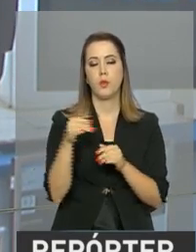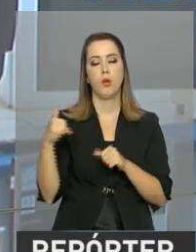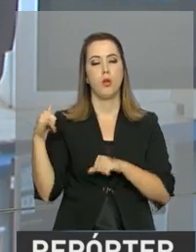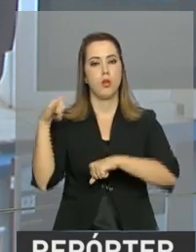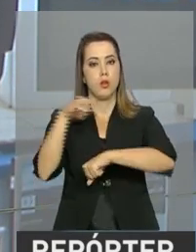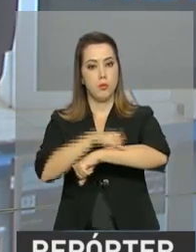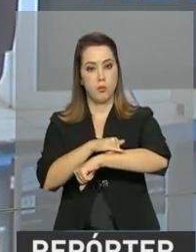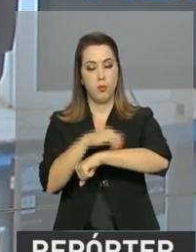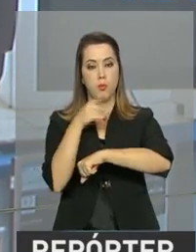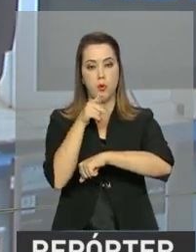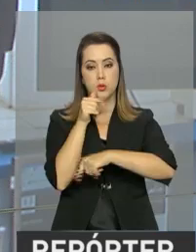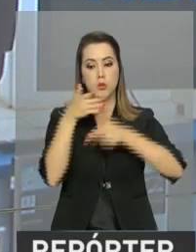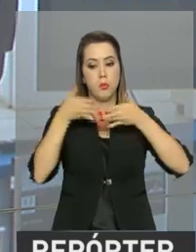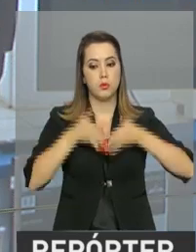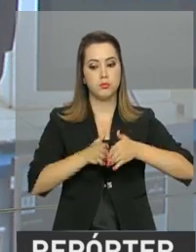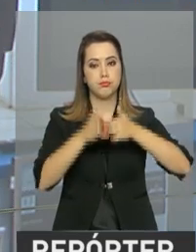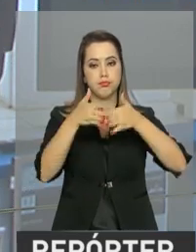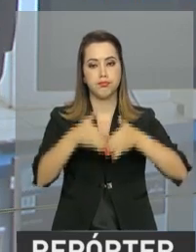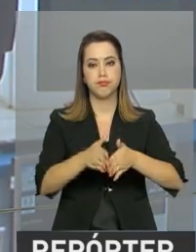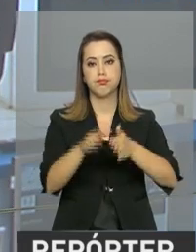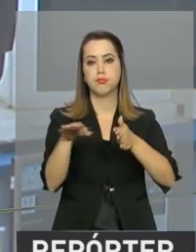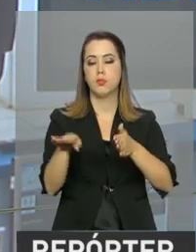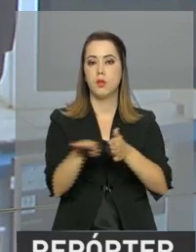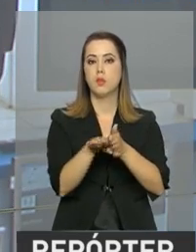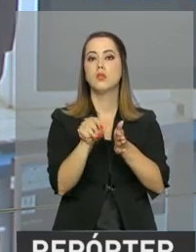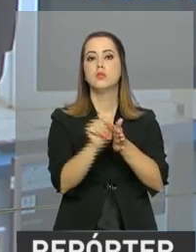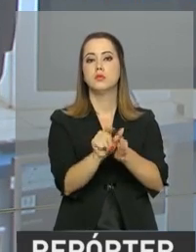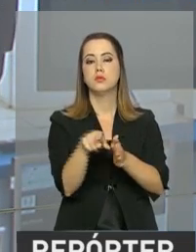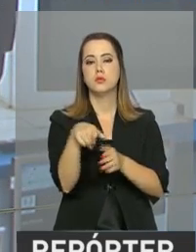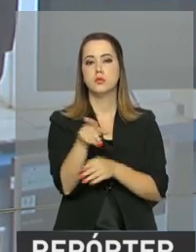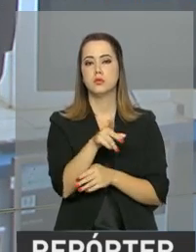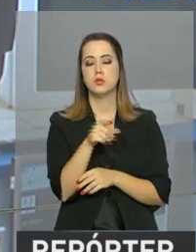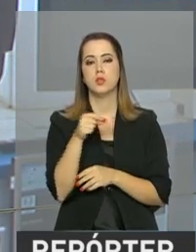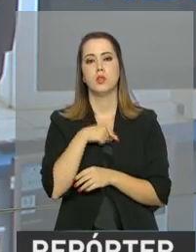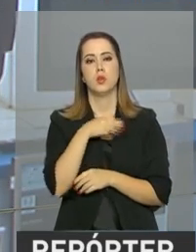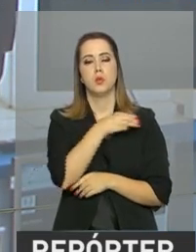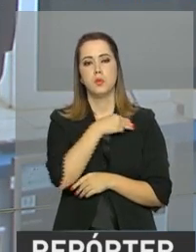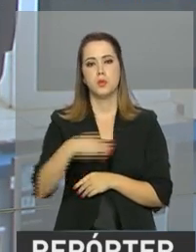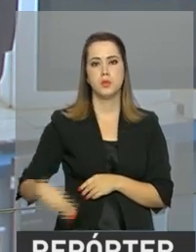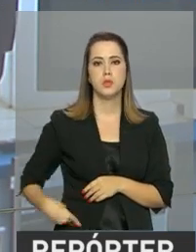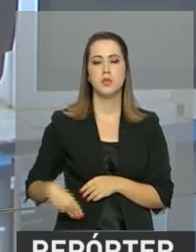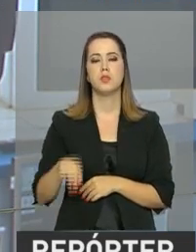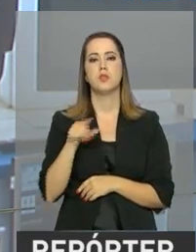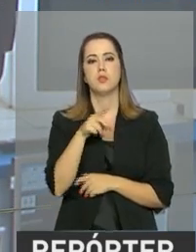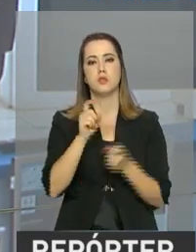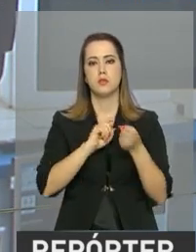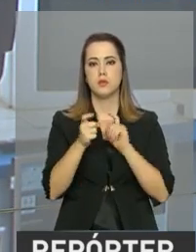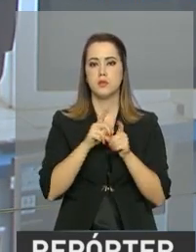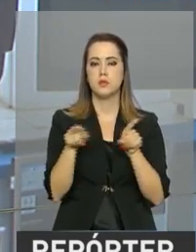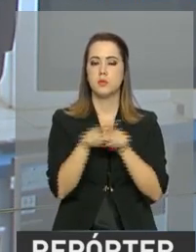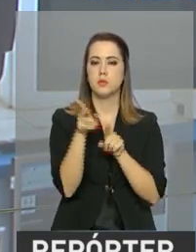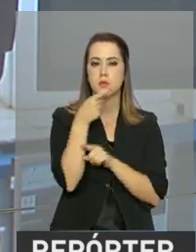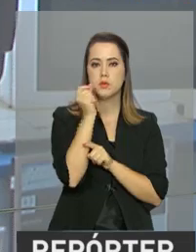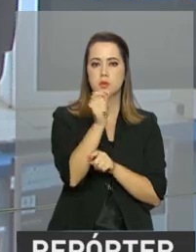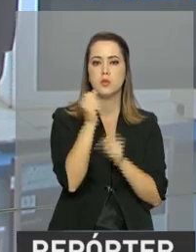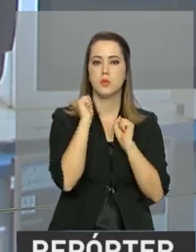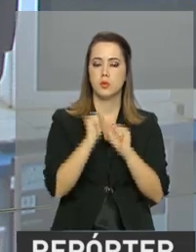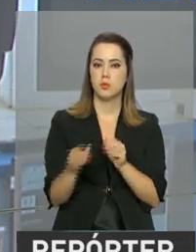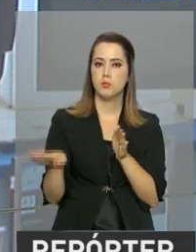com empresários realizado na cidade de Xangai, o ministro da Fazenda, Henrique Meirelles, também disse que o Brasil tem potencial para receber